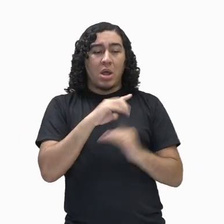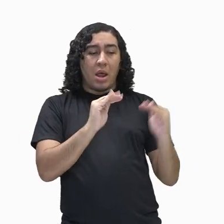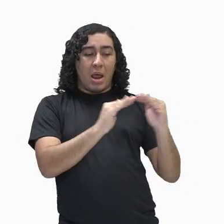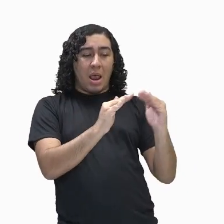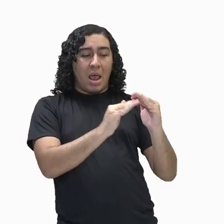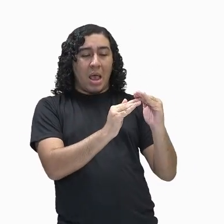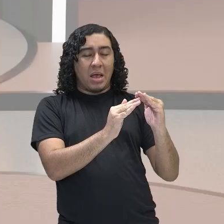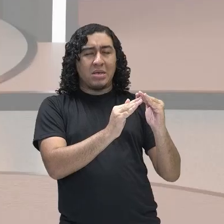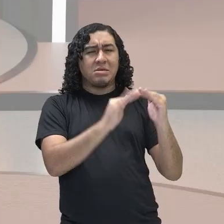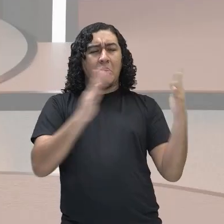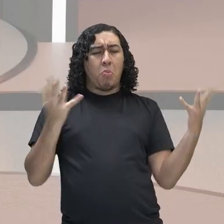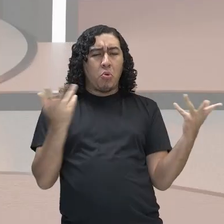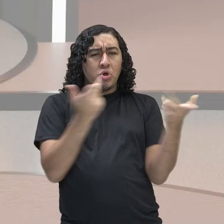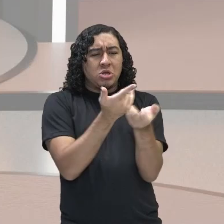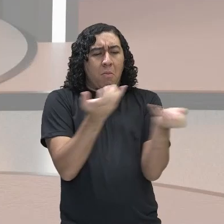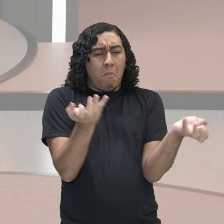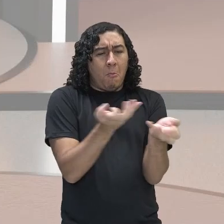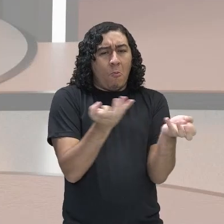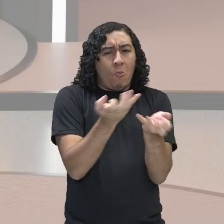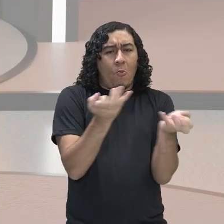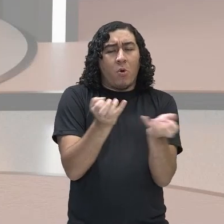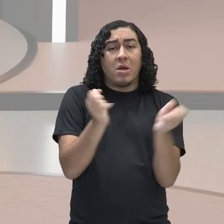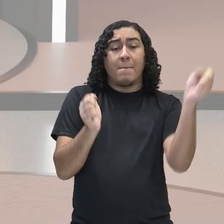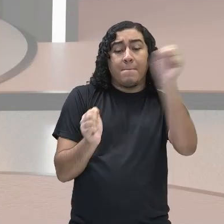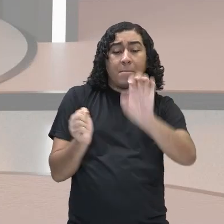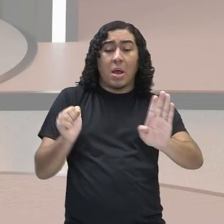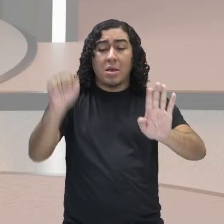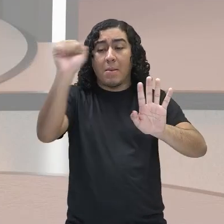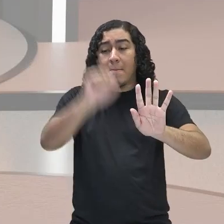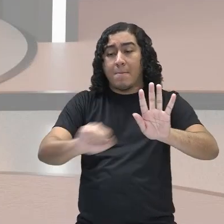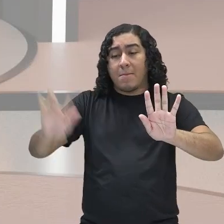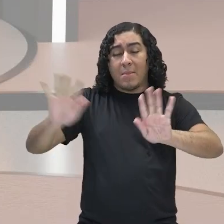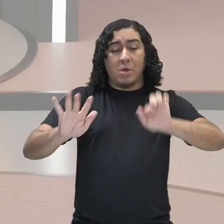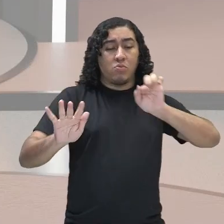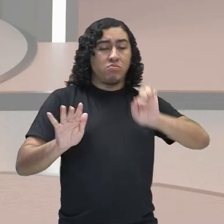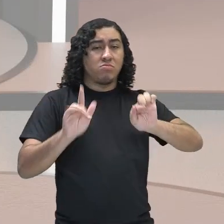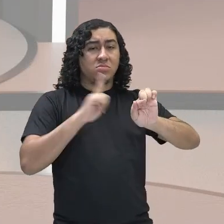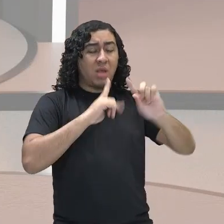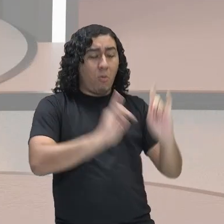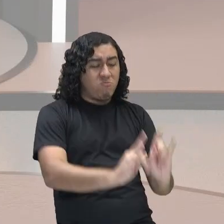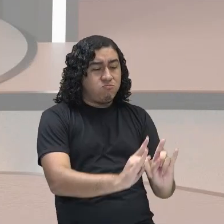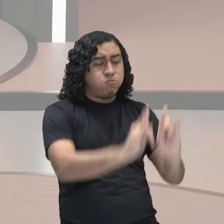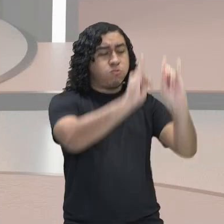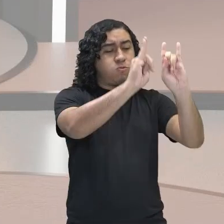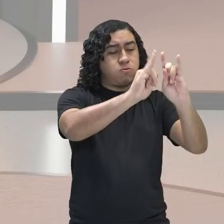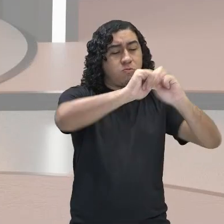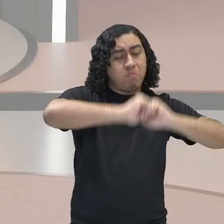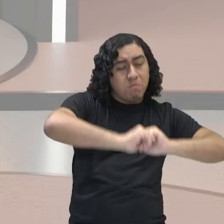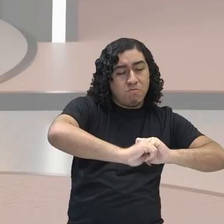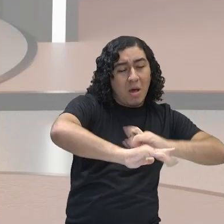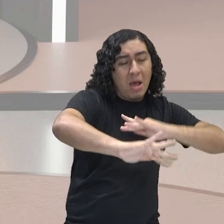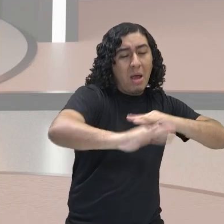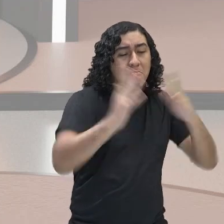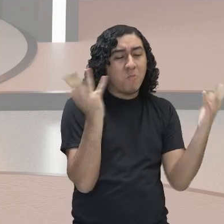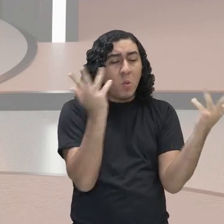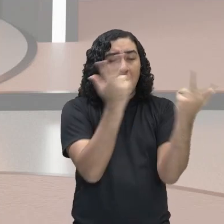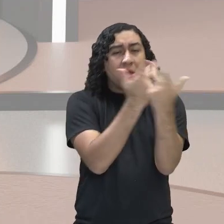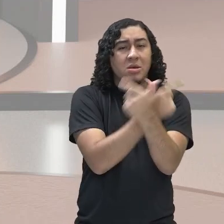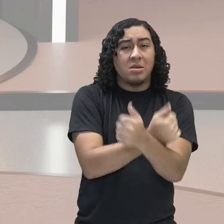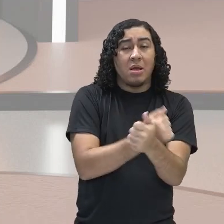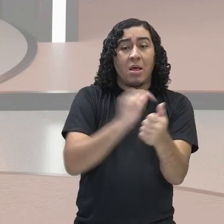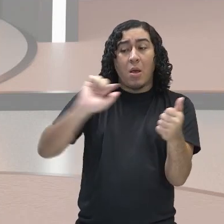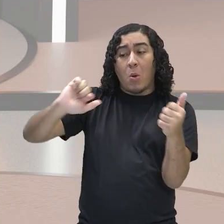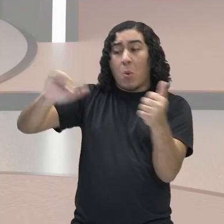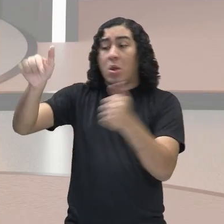muito bonita, morando bem, né? Tem até às vezes uma piscina, existem outras que estão aí